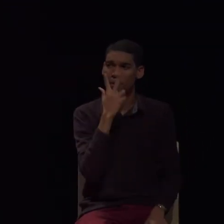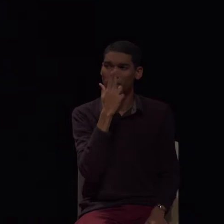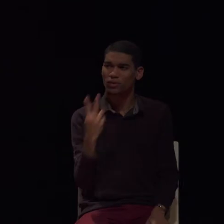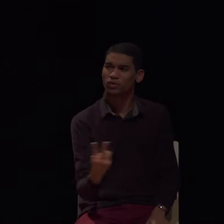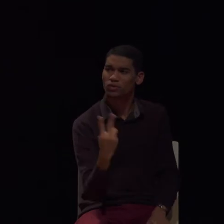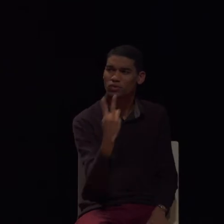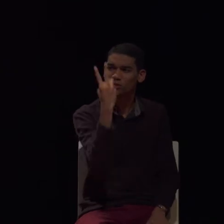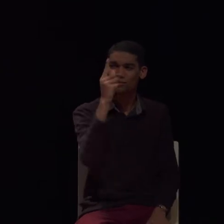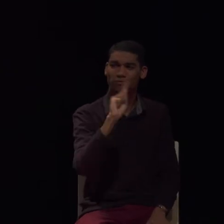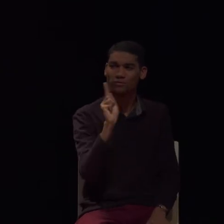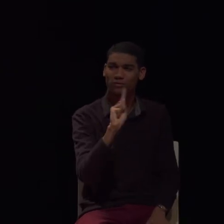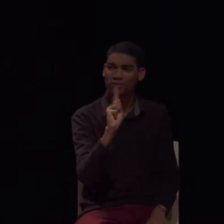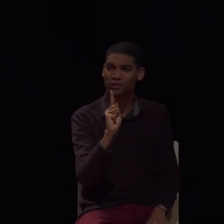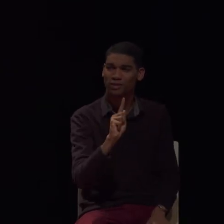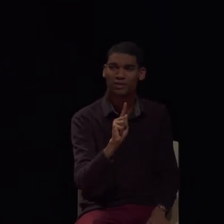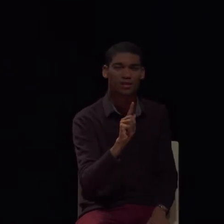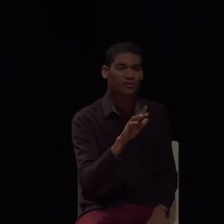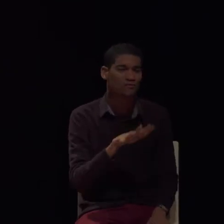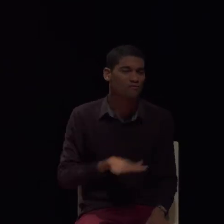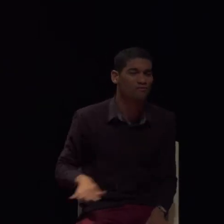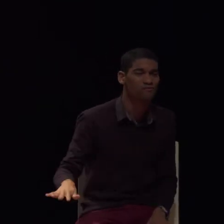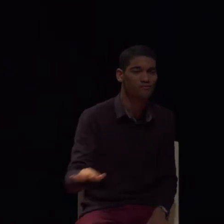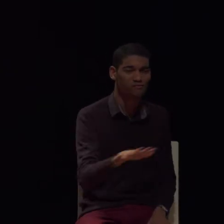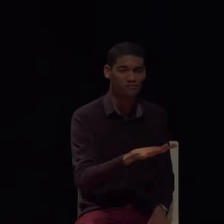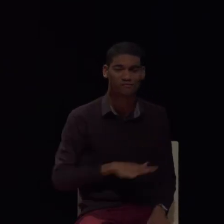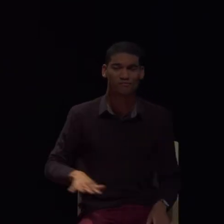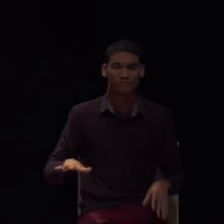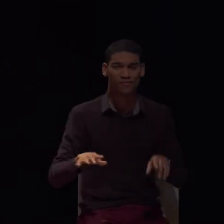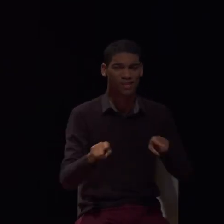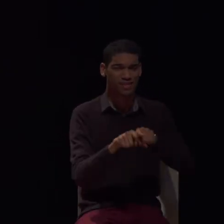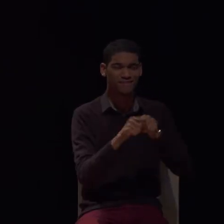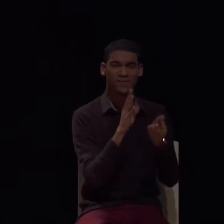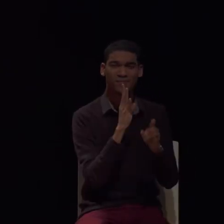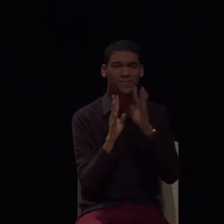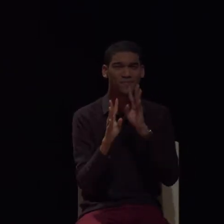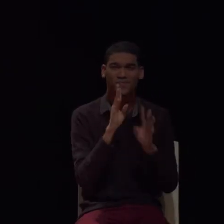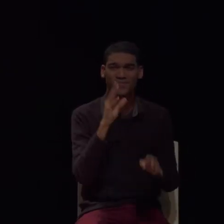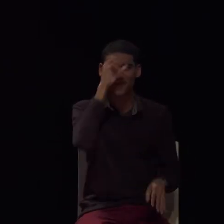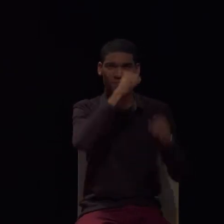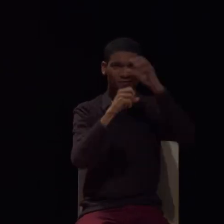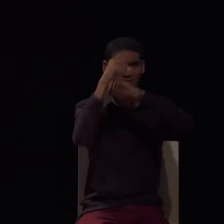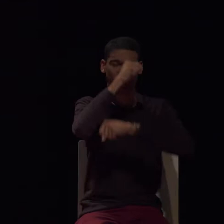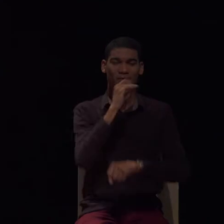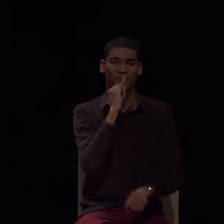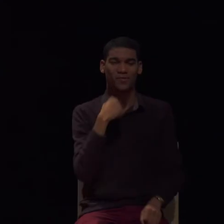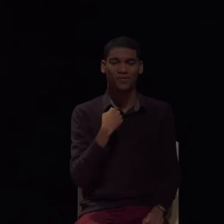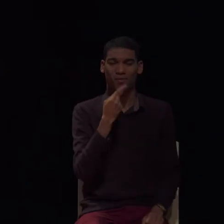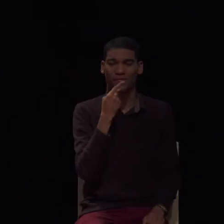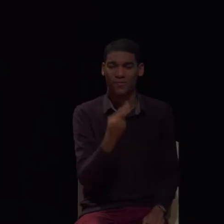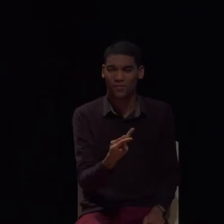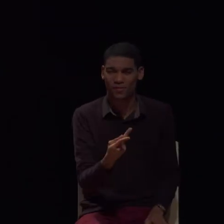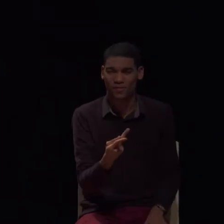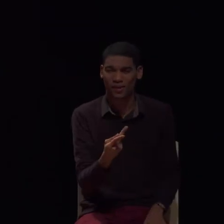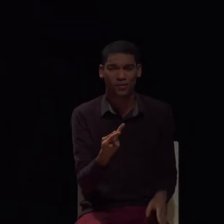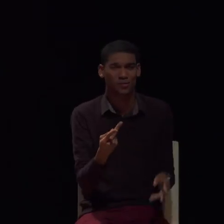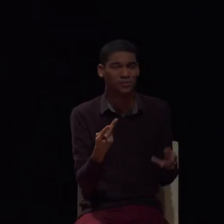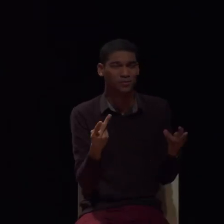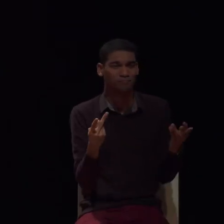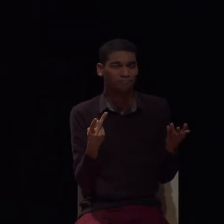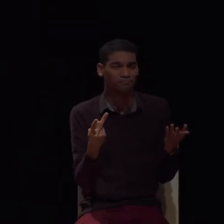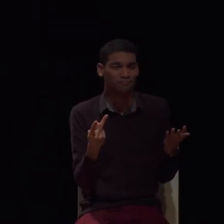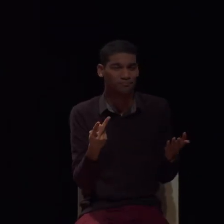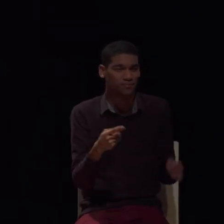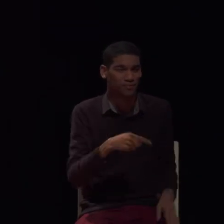nem percebida na sua totalidade no seu impacto na produção de conhecimento quando a gente fala sobre isso